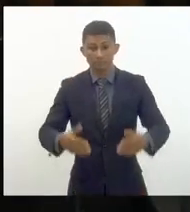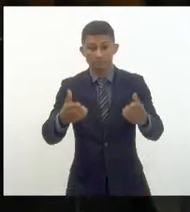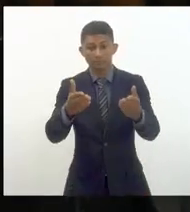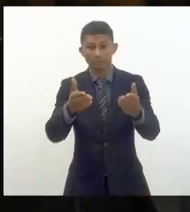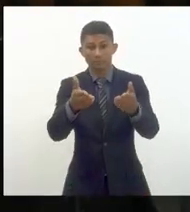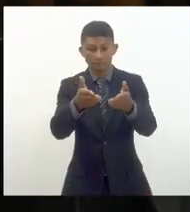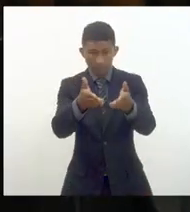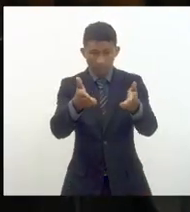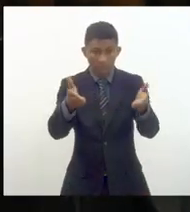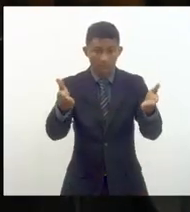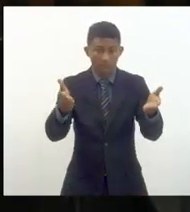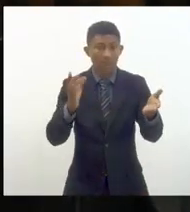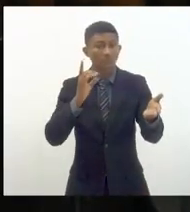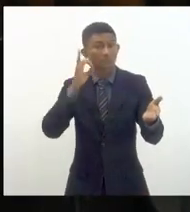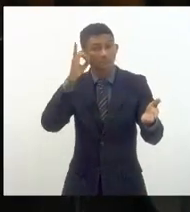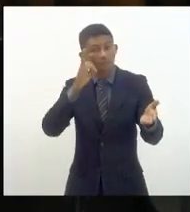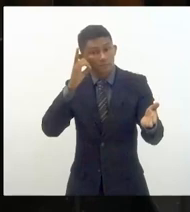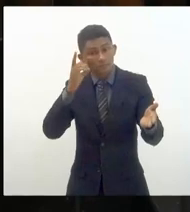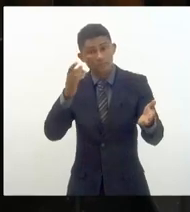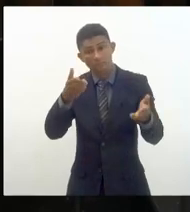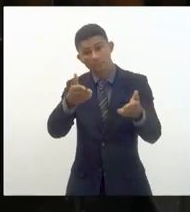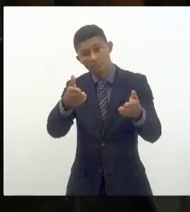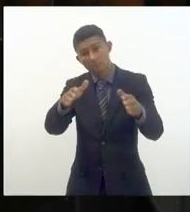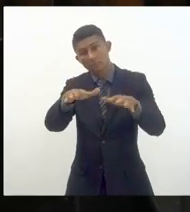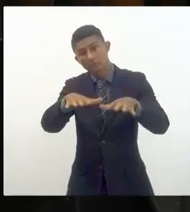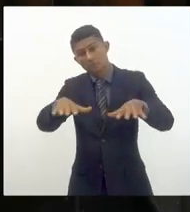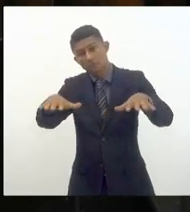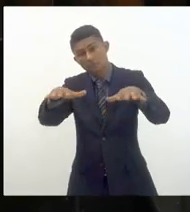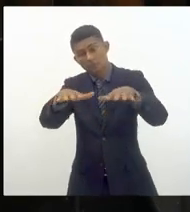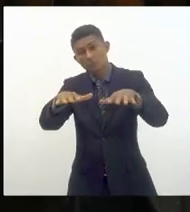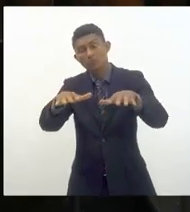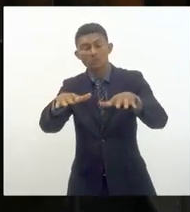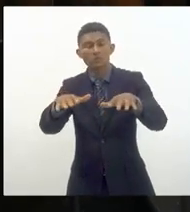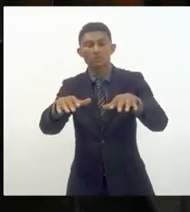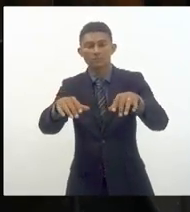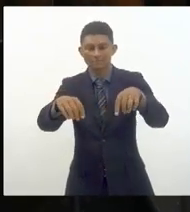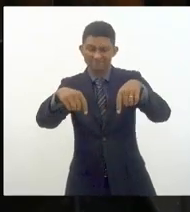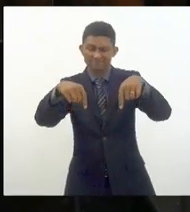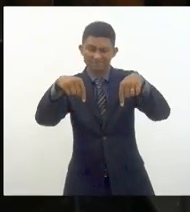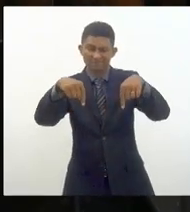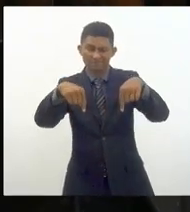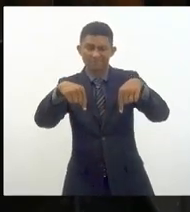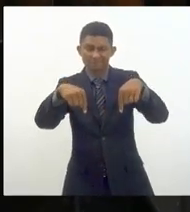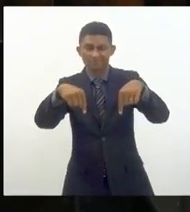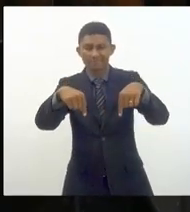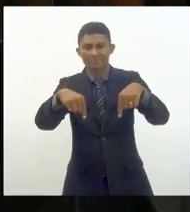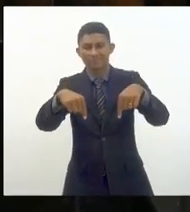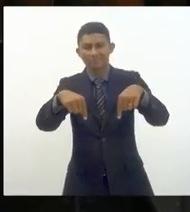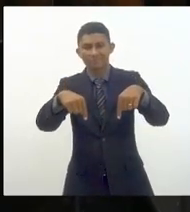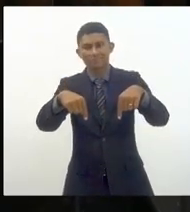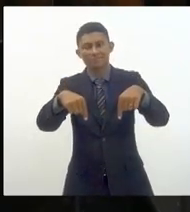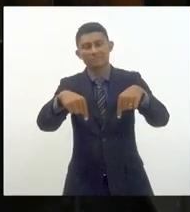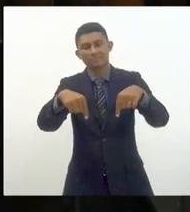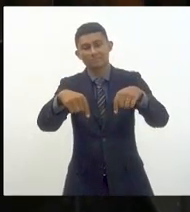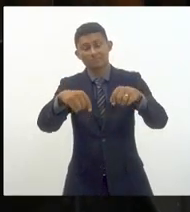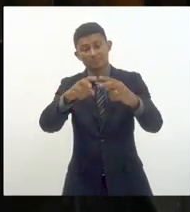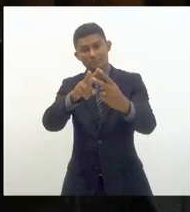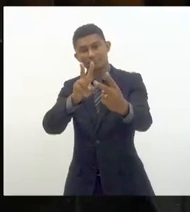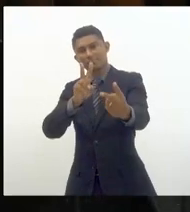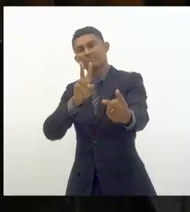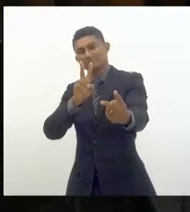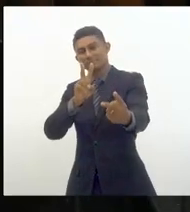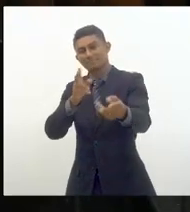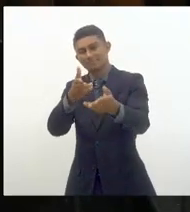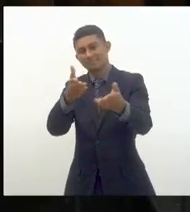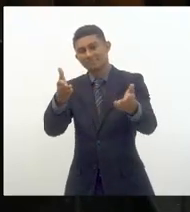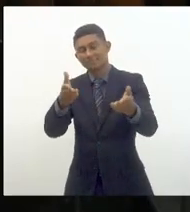senhores deputados e deputadas que nos assistem de forma remota